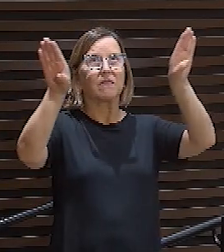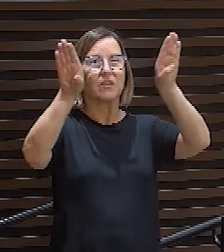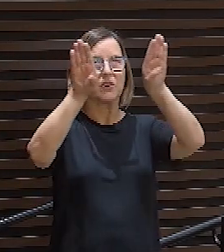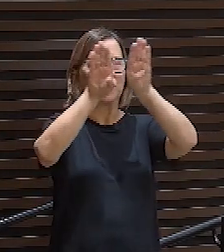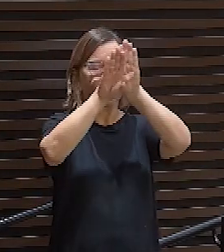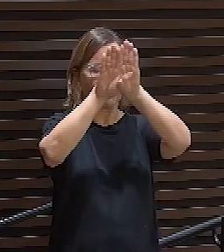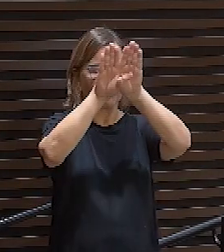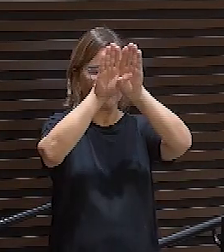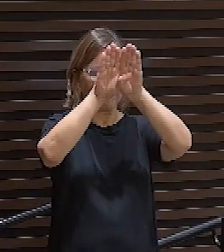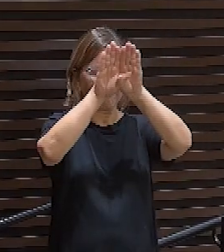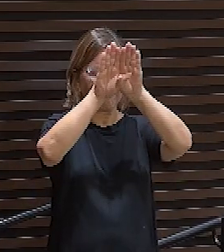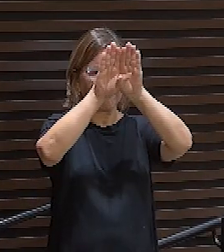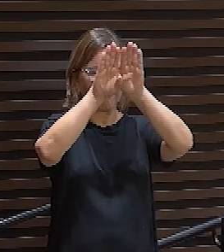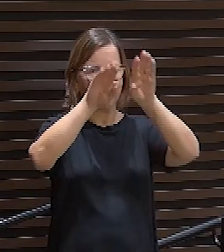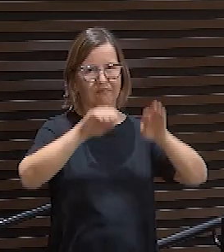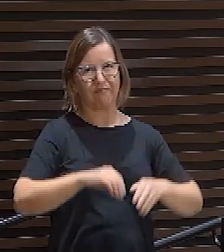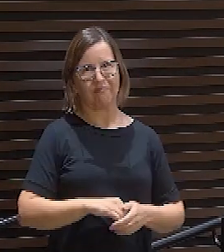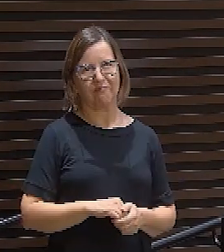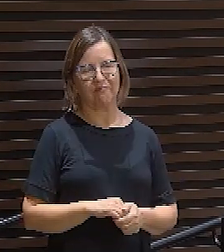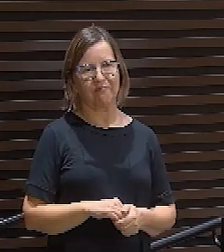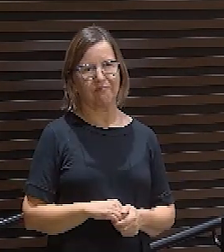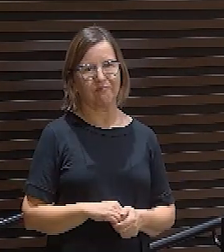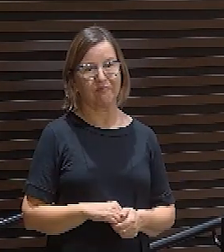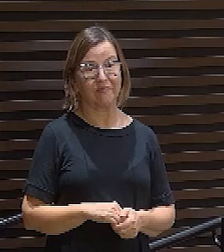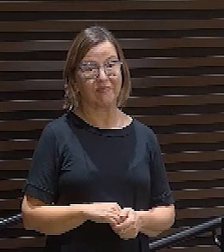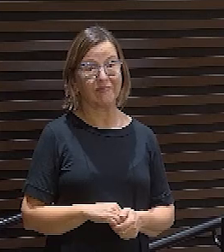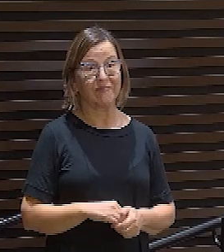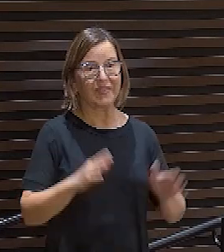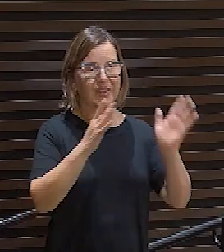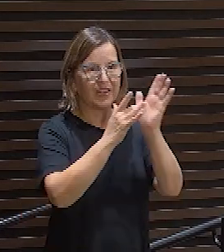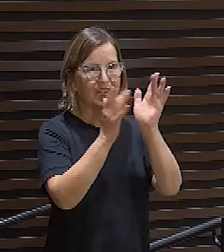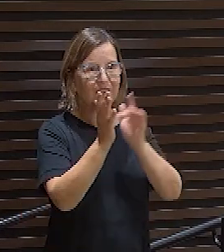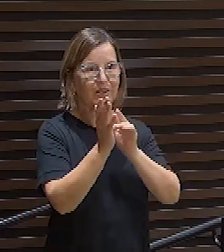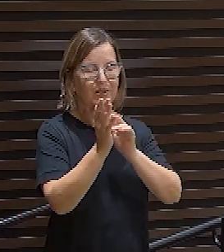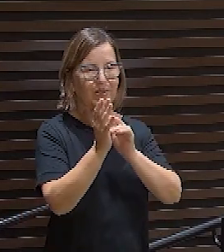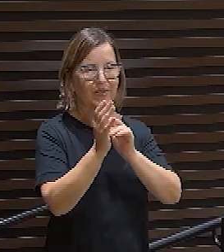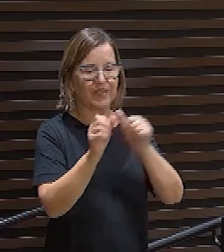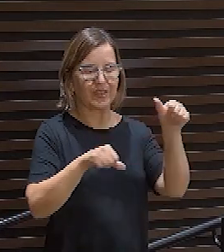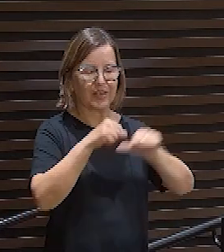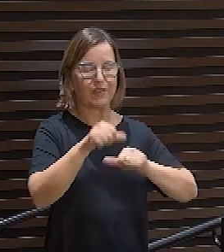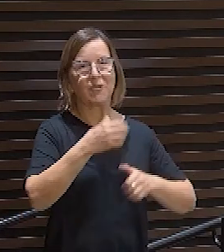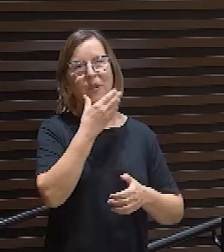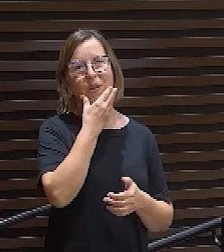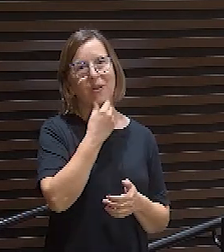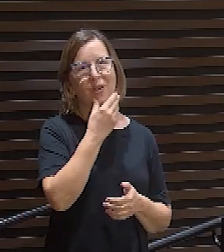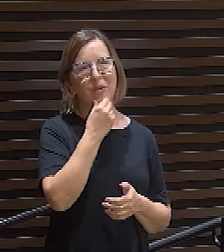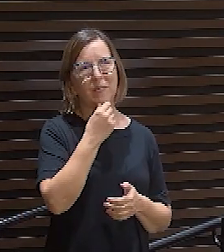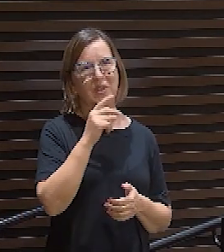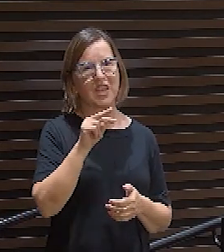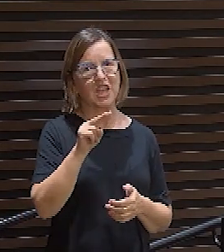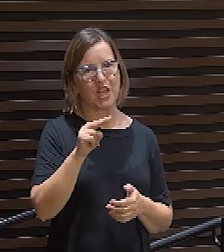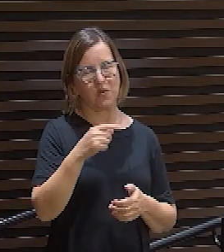dele. E ele se fez homem, como eu e você.